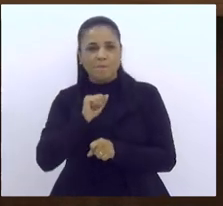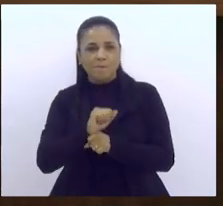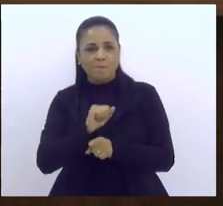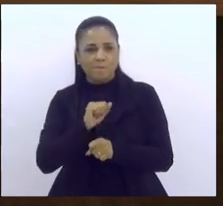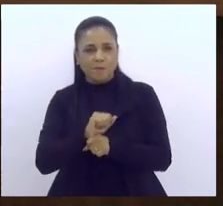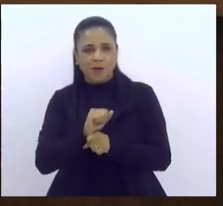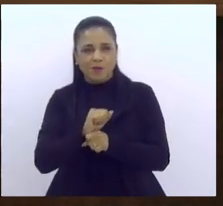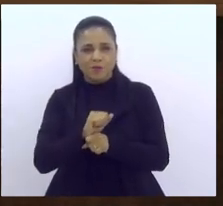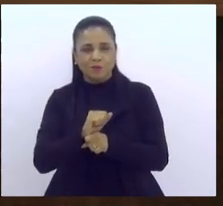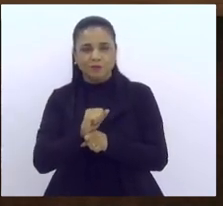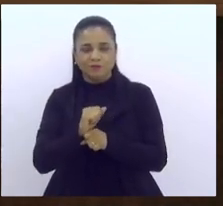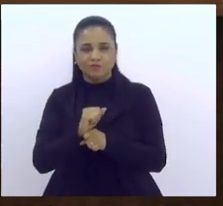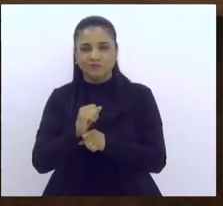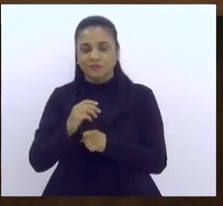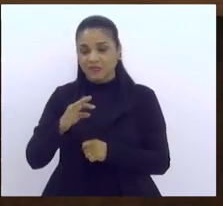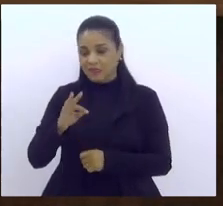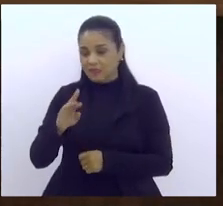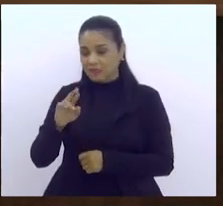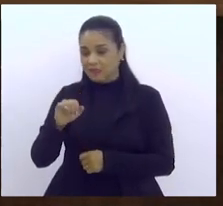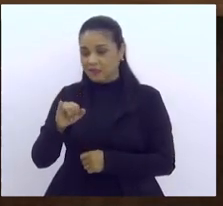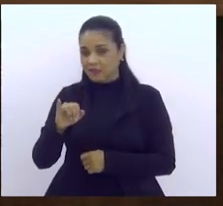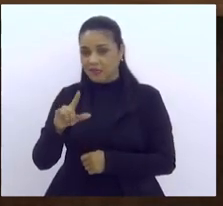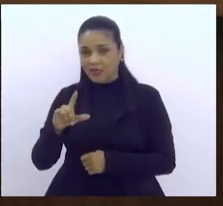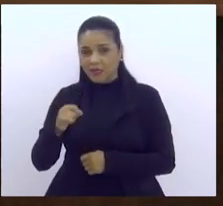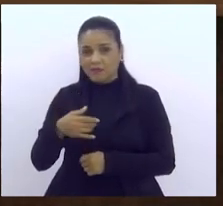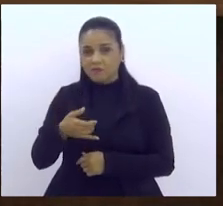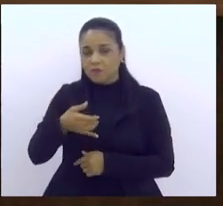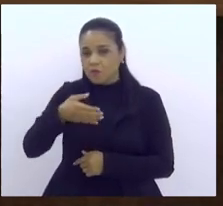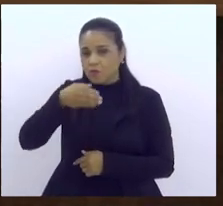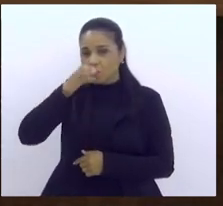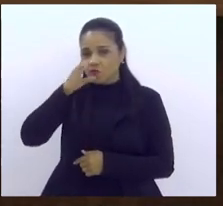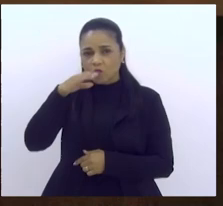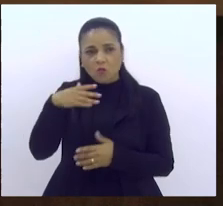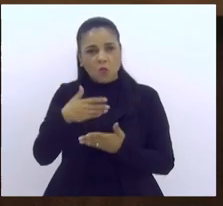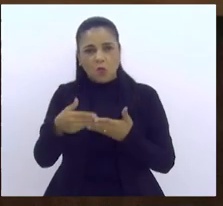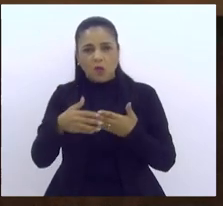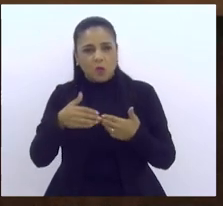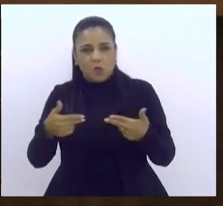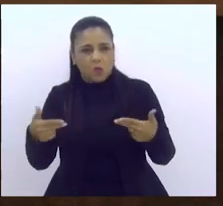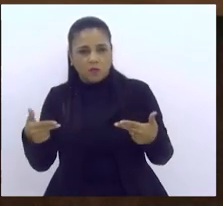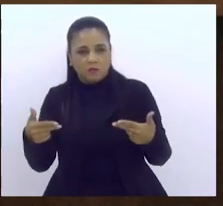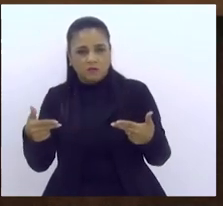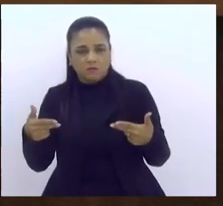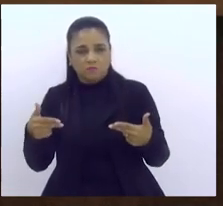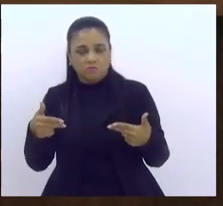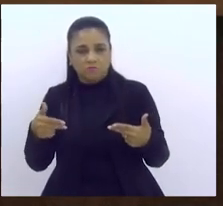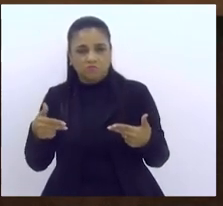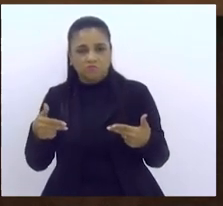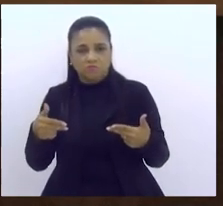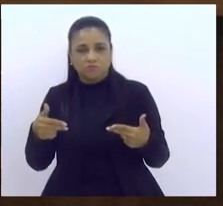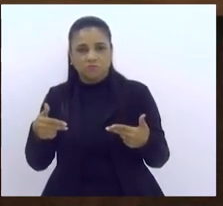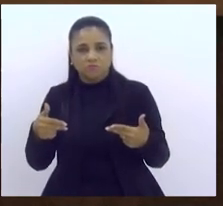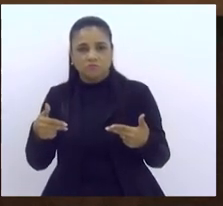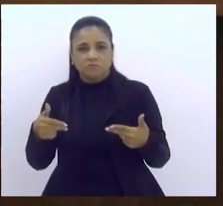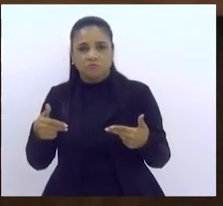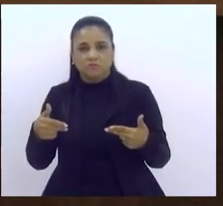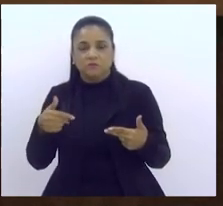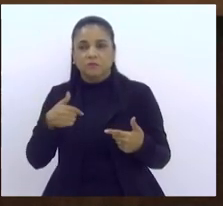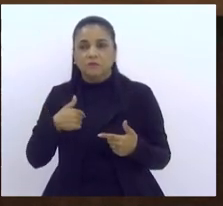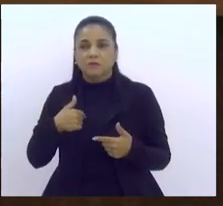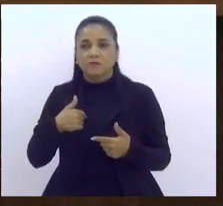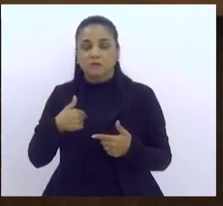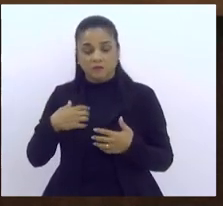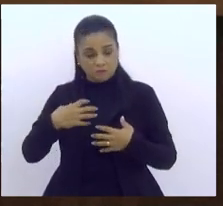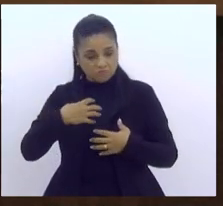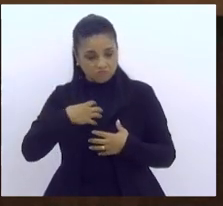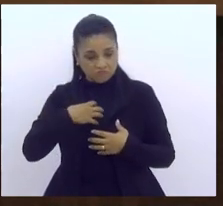Parar num trailer para tomar alguma coisa, beber uma cerveja, qualquer coisa que seja. E ali eles achando, presidente,